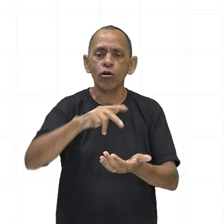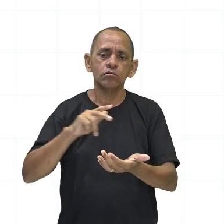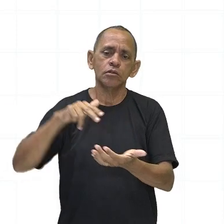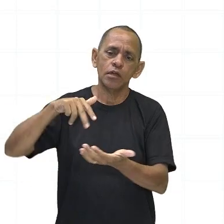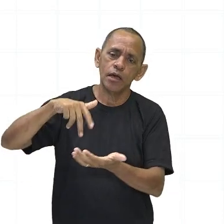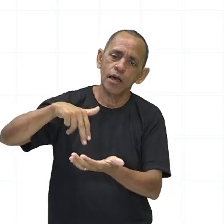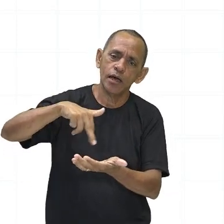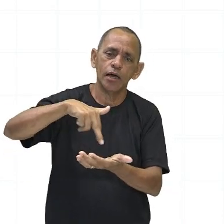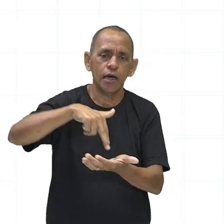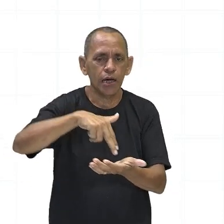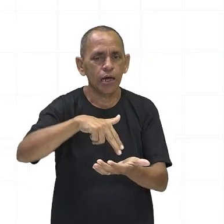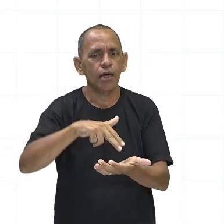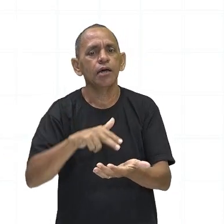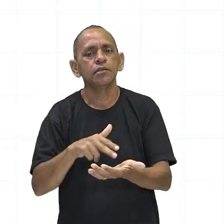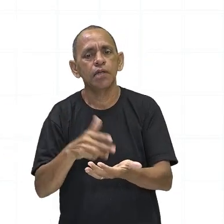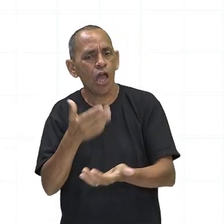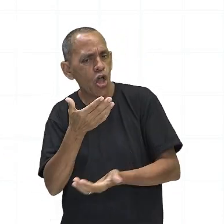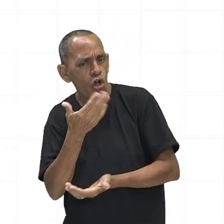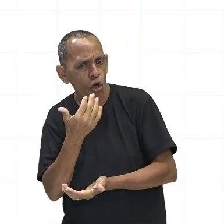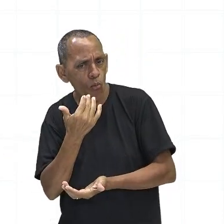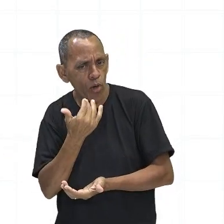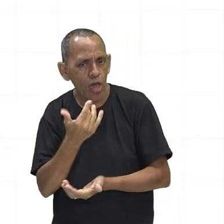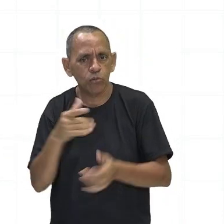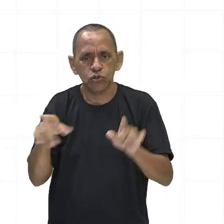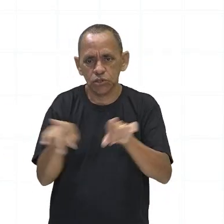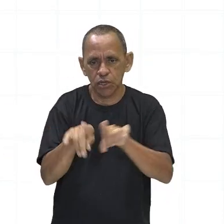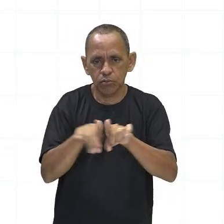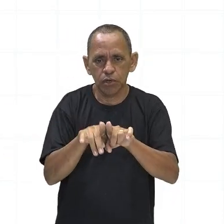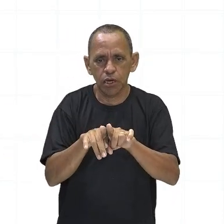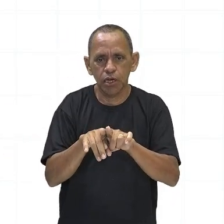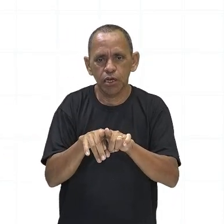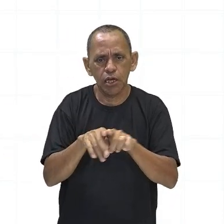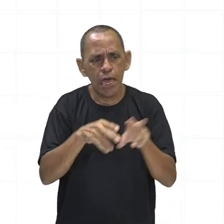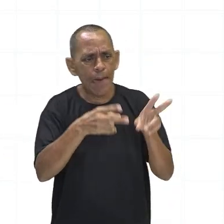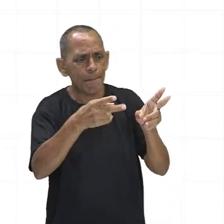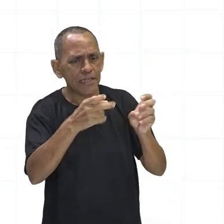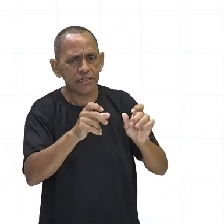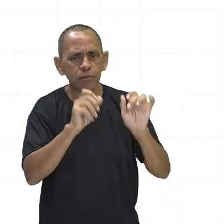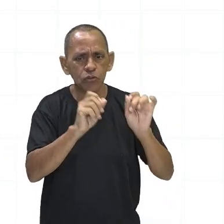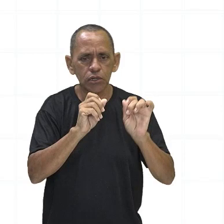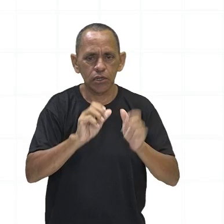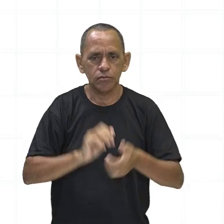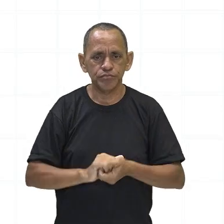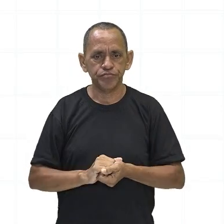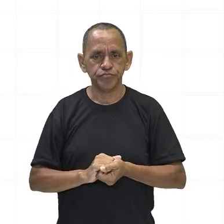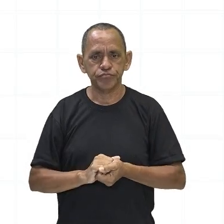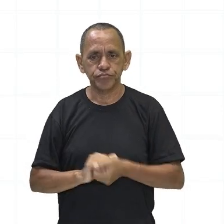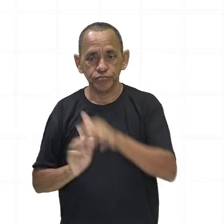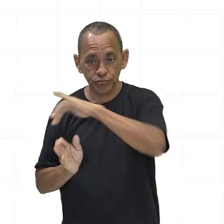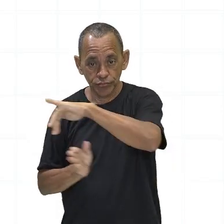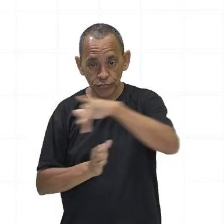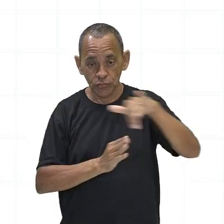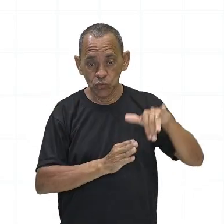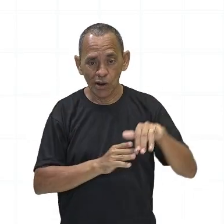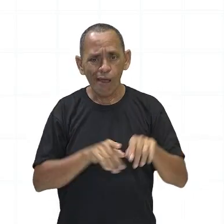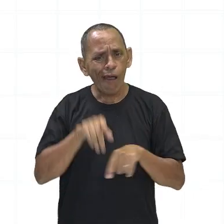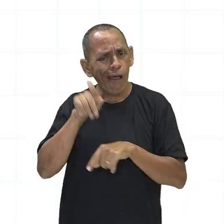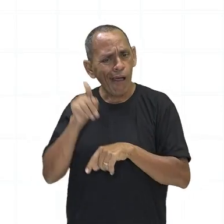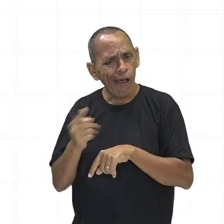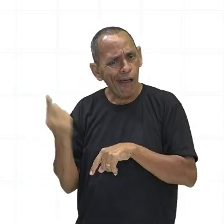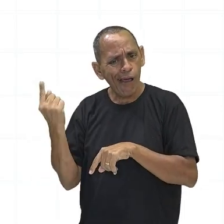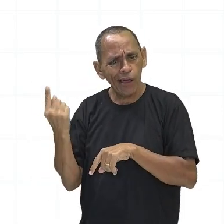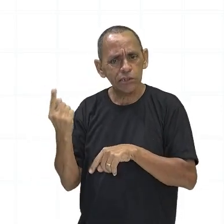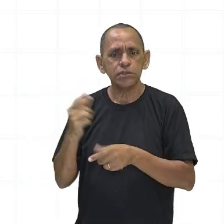aí, nós comemos. Então, notem aí que esses elementos do caso, dos substantivos do caso reto, eles vão ser sempre o sujeito